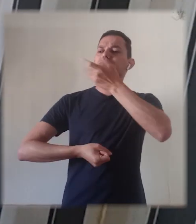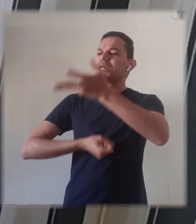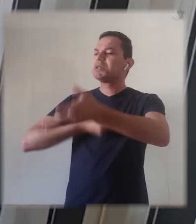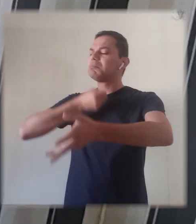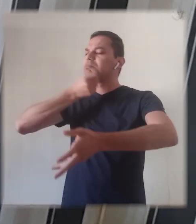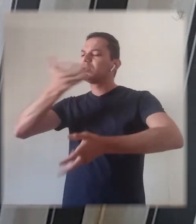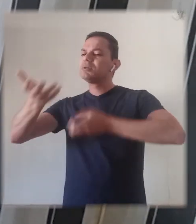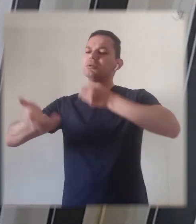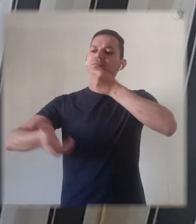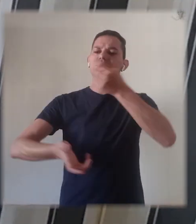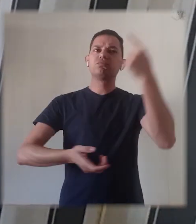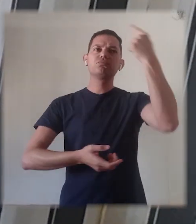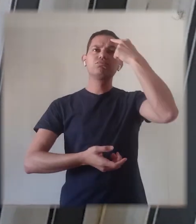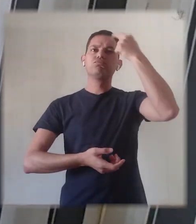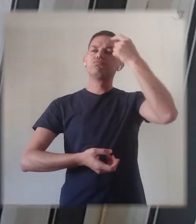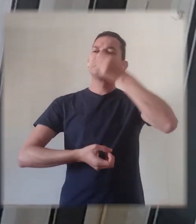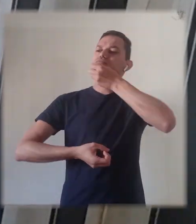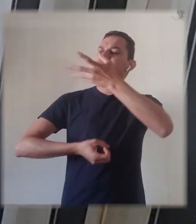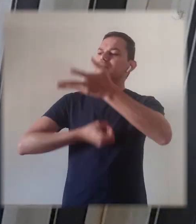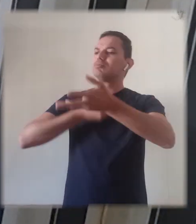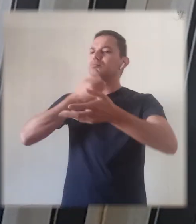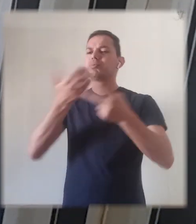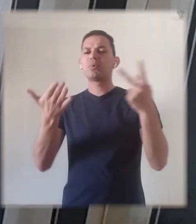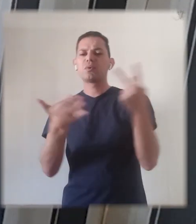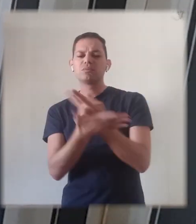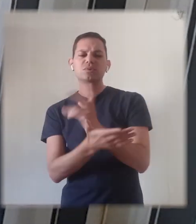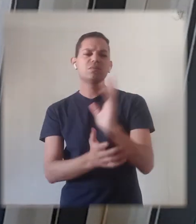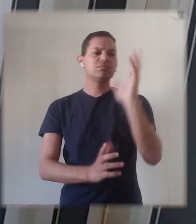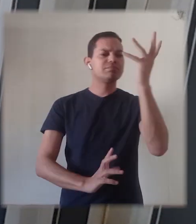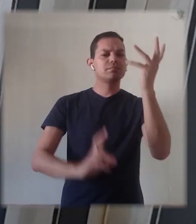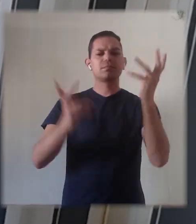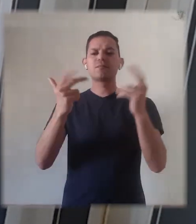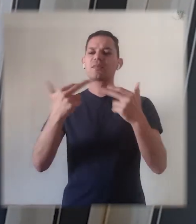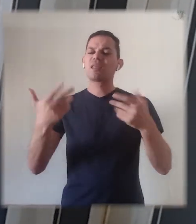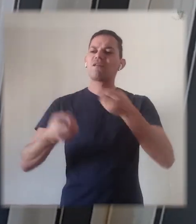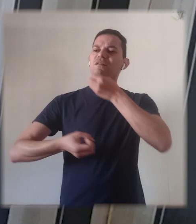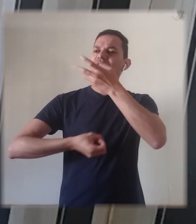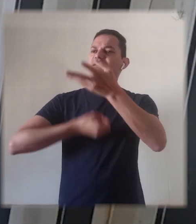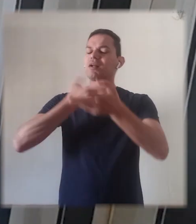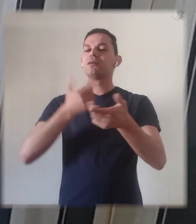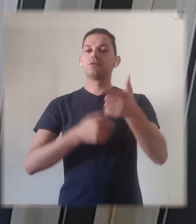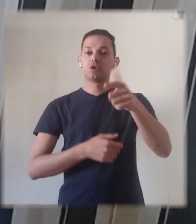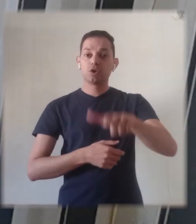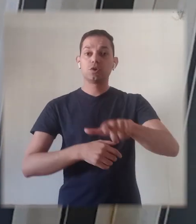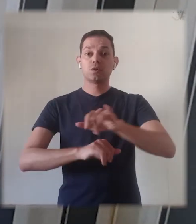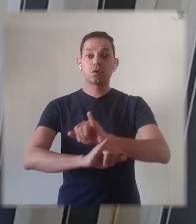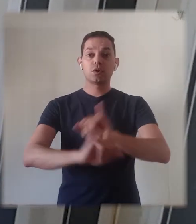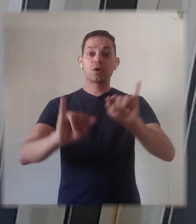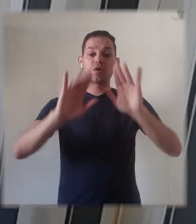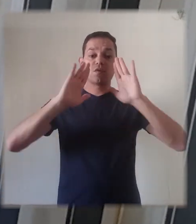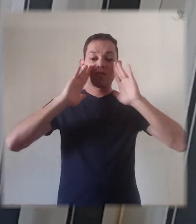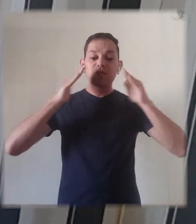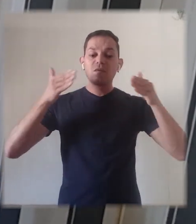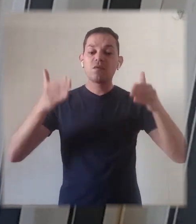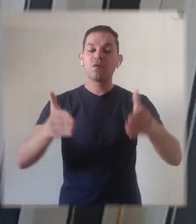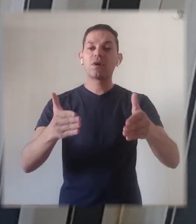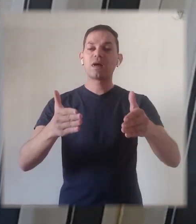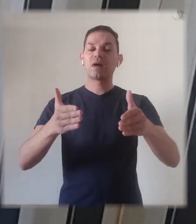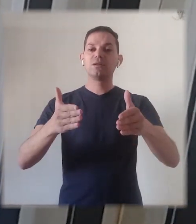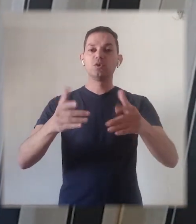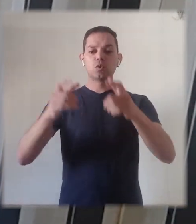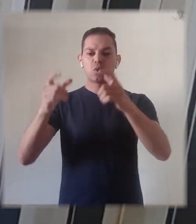de você poder falar sobre aquilo que você pensa, poder falar sobre aquilo que passou. E, de novo, isso realmente não precisa